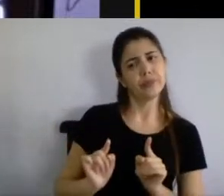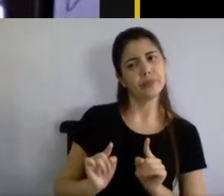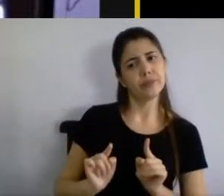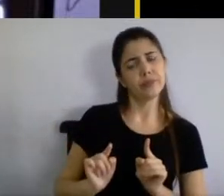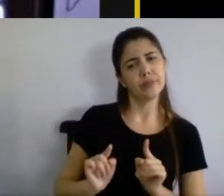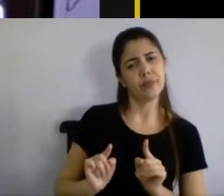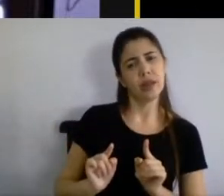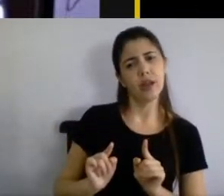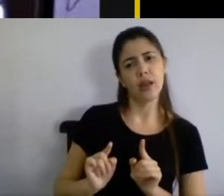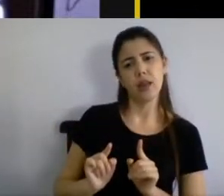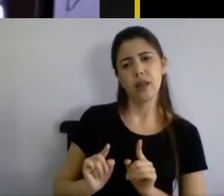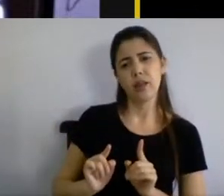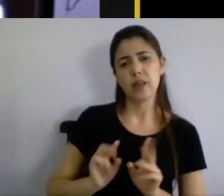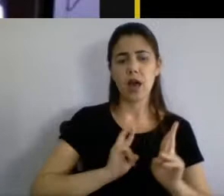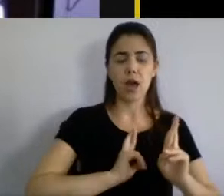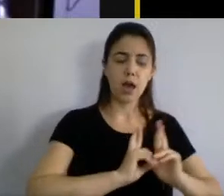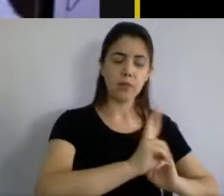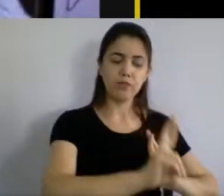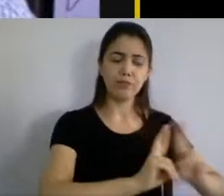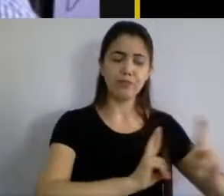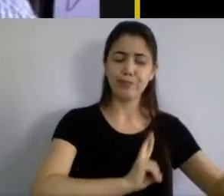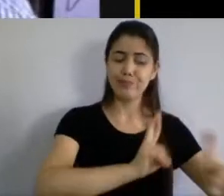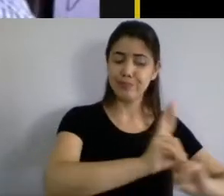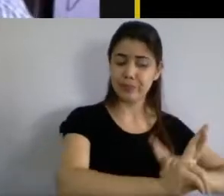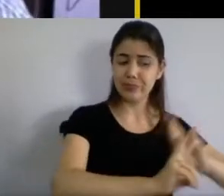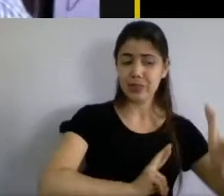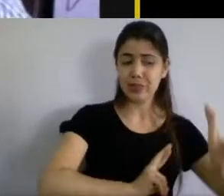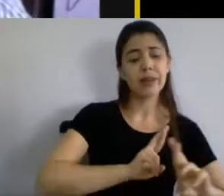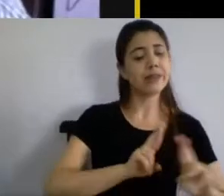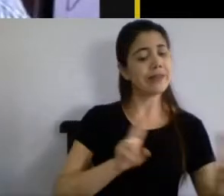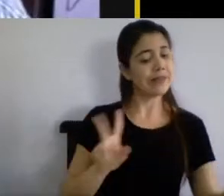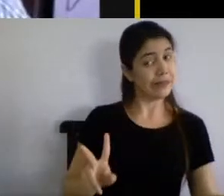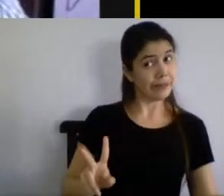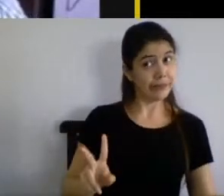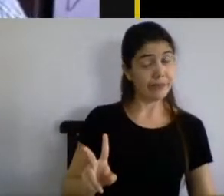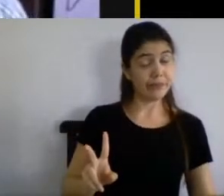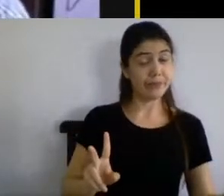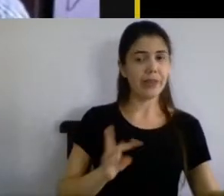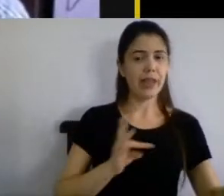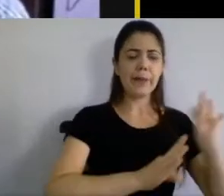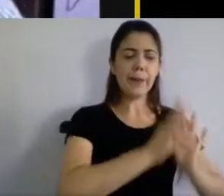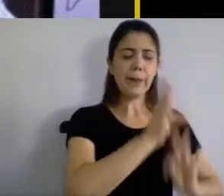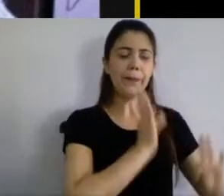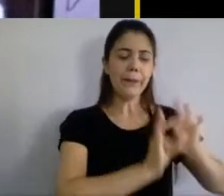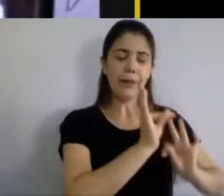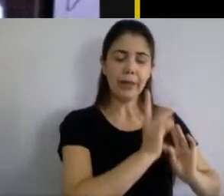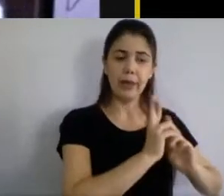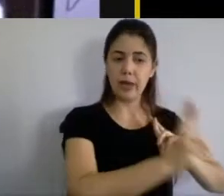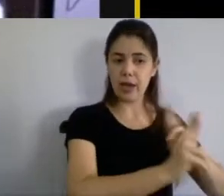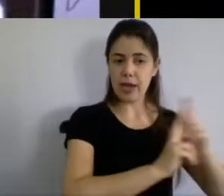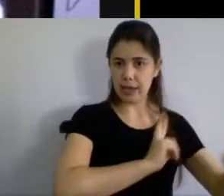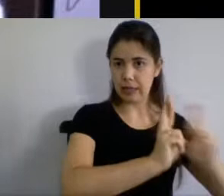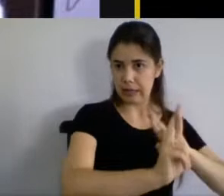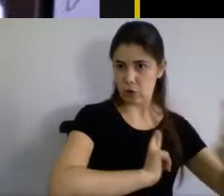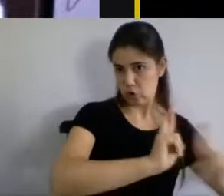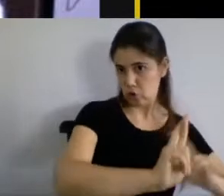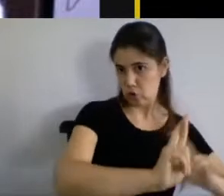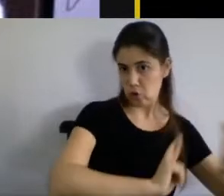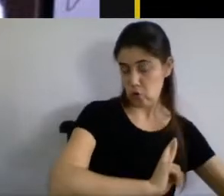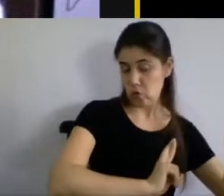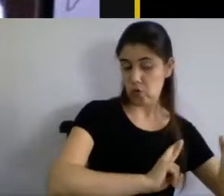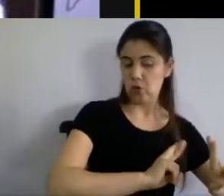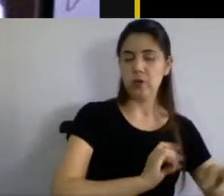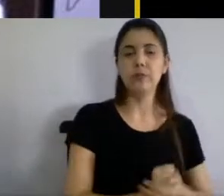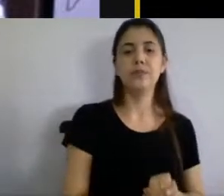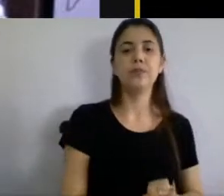coisa. A técnica retórica, o Aristóteles define assim, e depois o Cícero, o